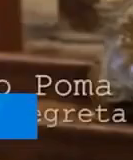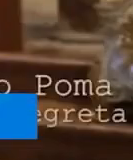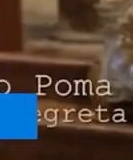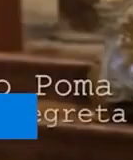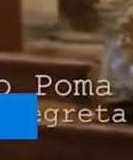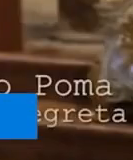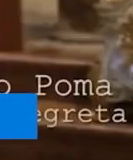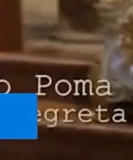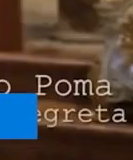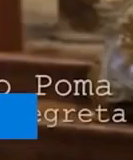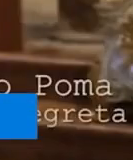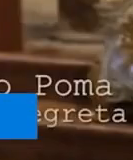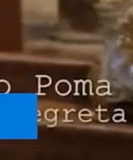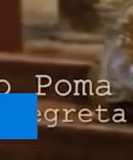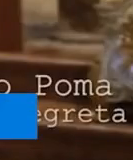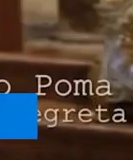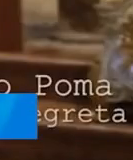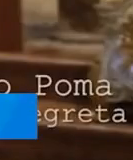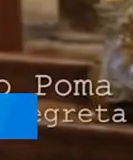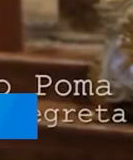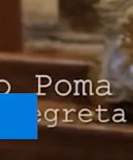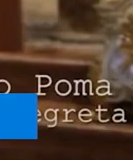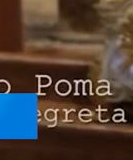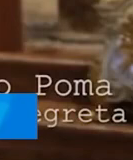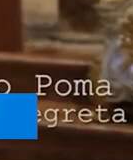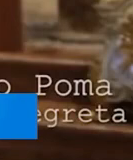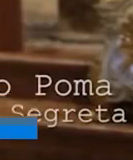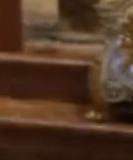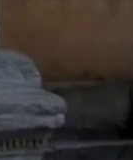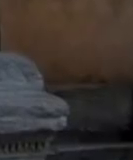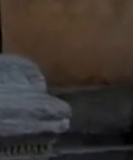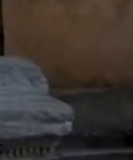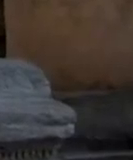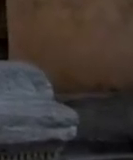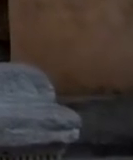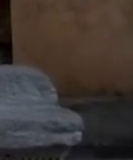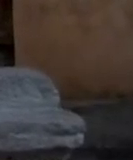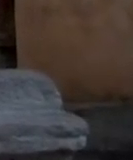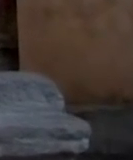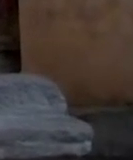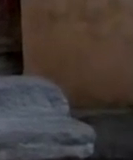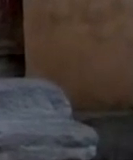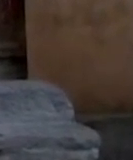nell'adorazione, lo stile che avrebbe portato fuori nella vita.